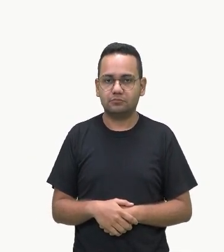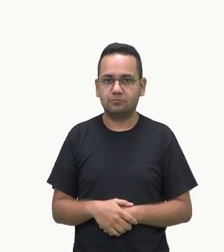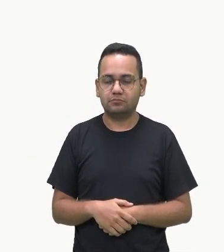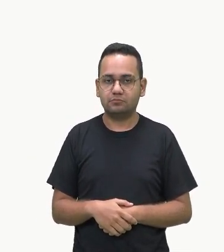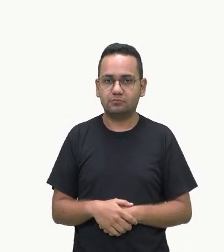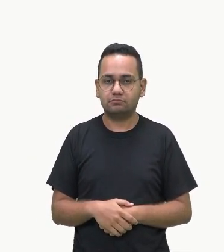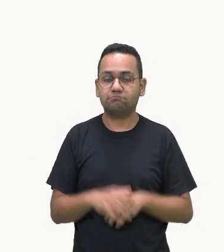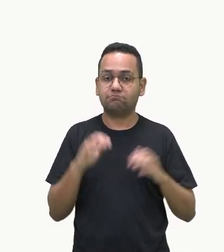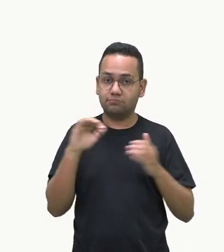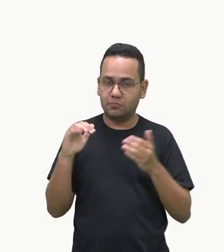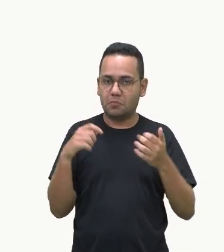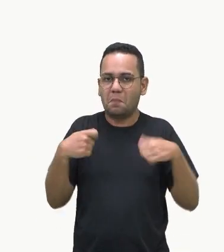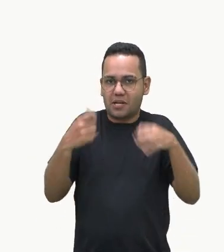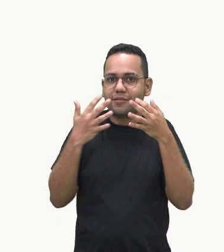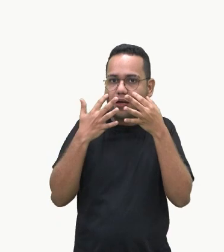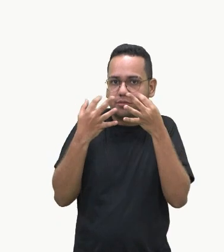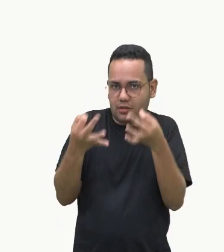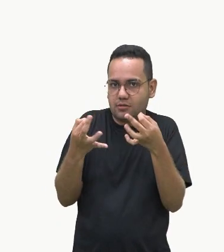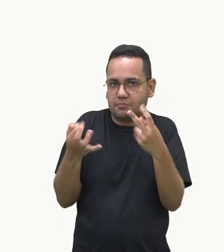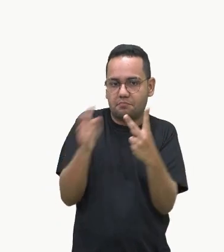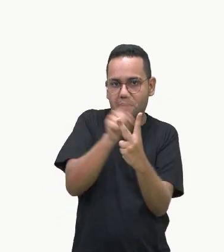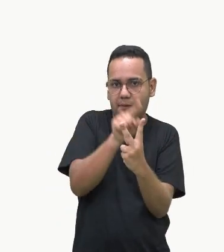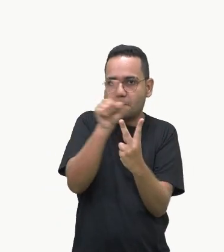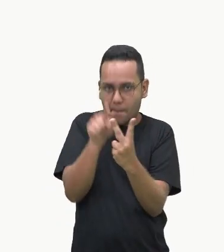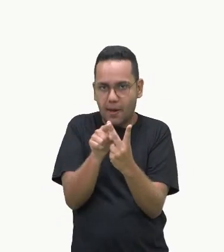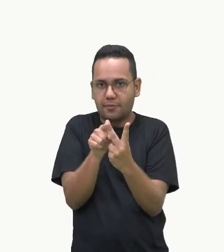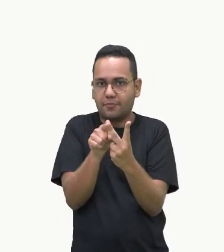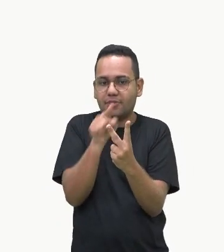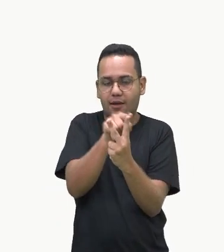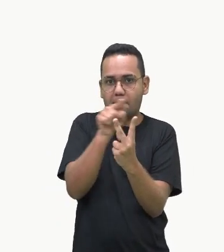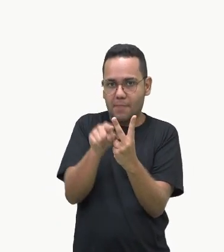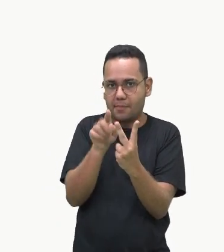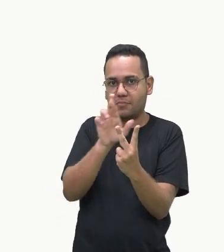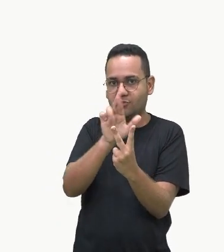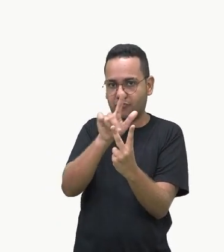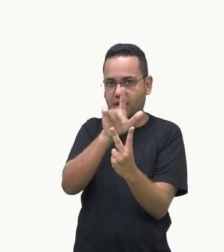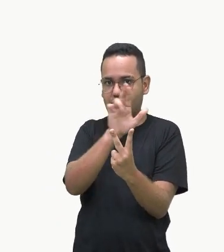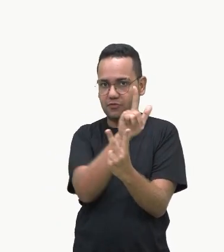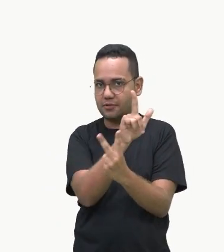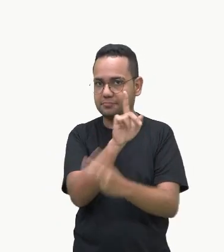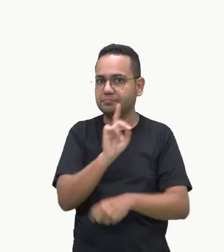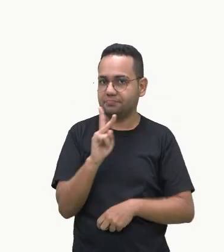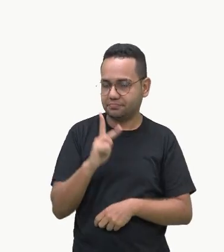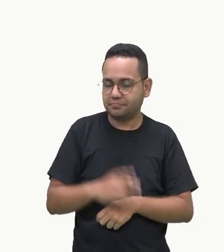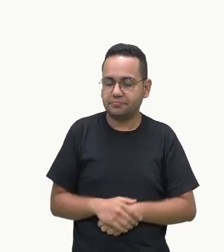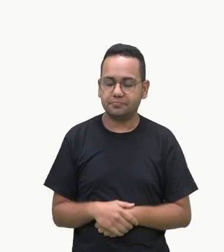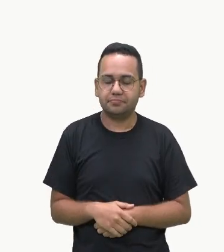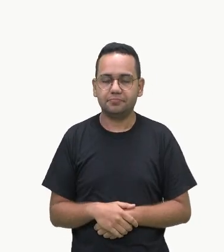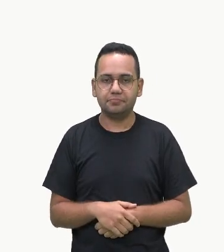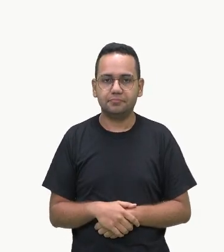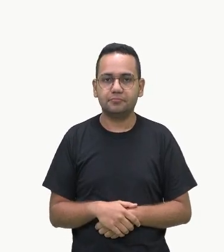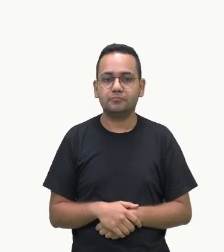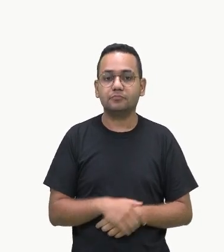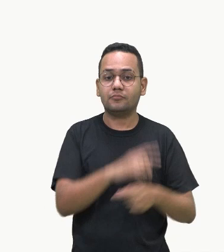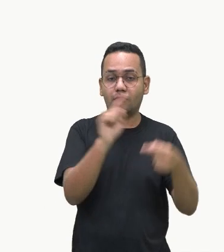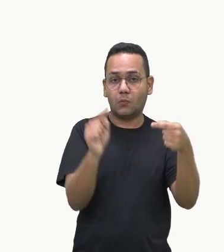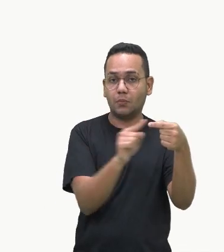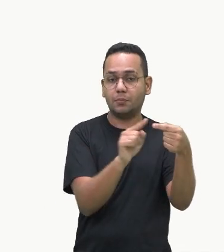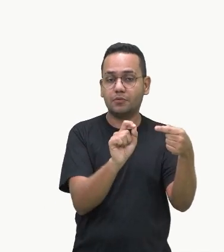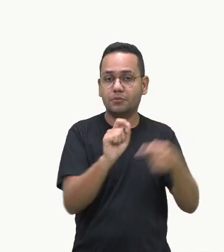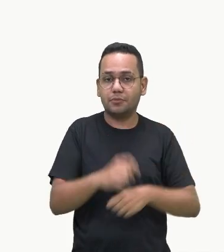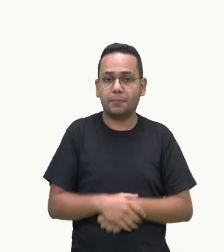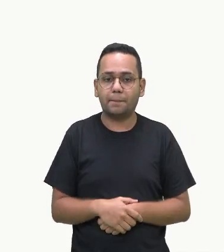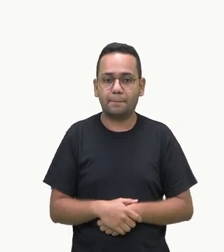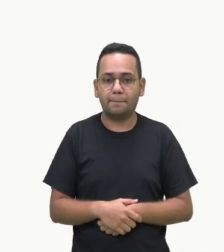atenção aí nessa questão dos polígonos convexos e polígono côncavo. O polígono convexo, você vai ali